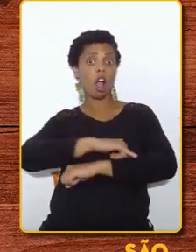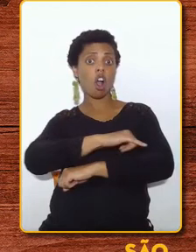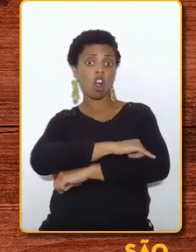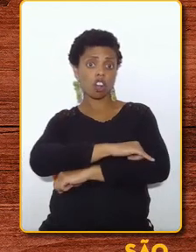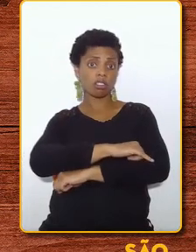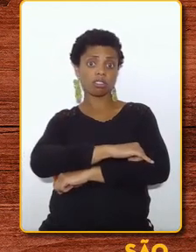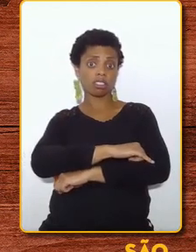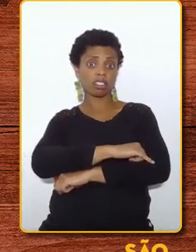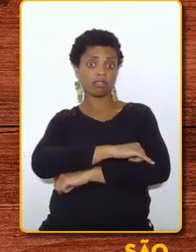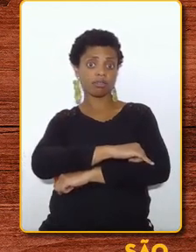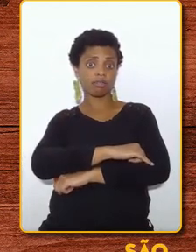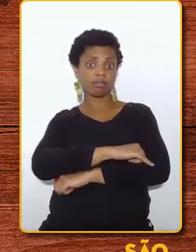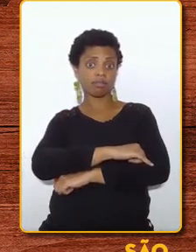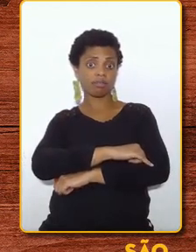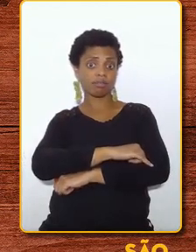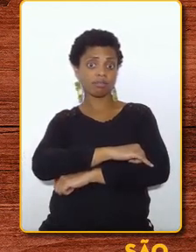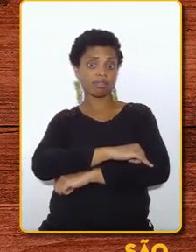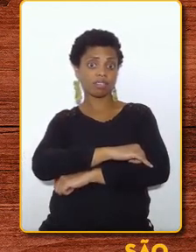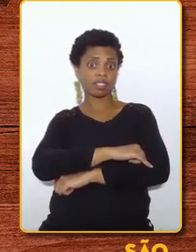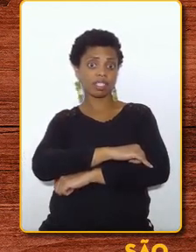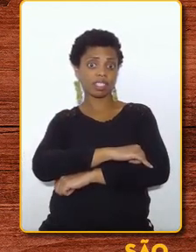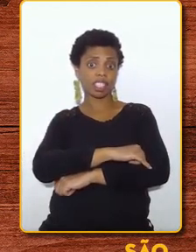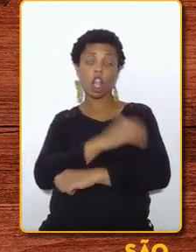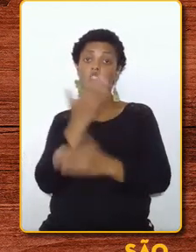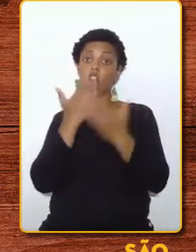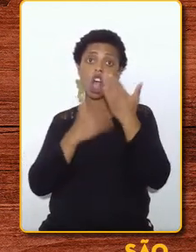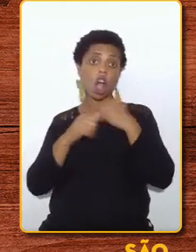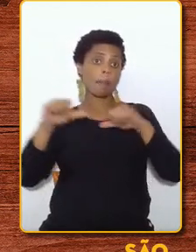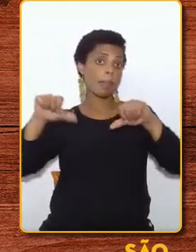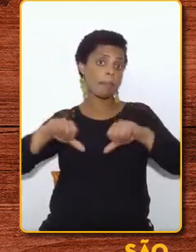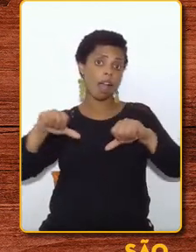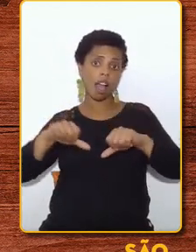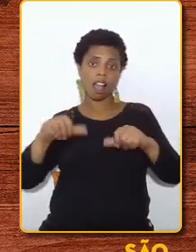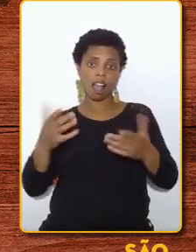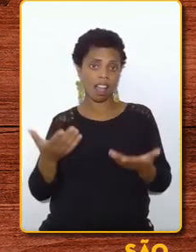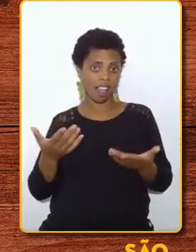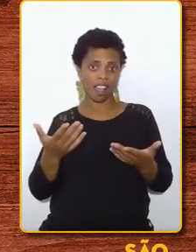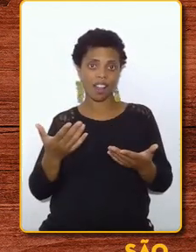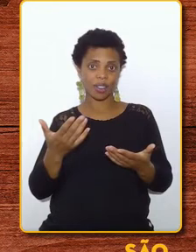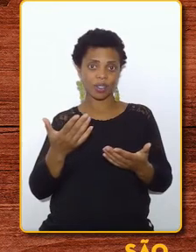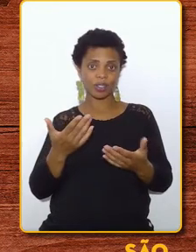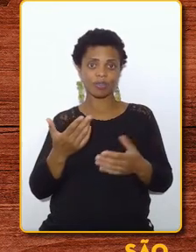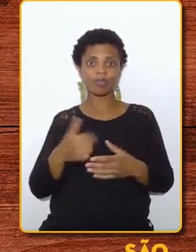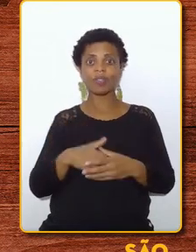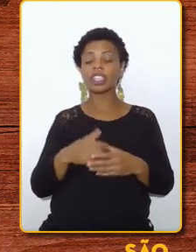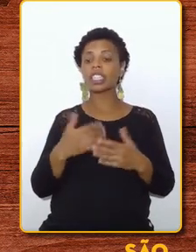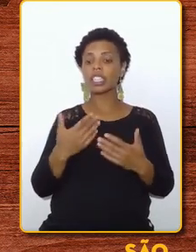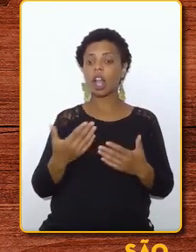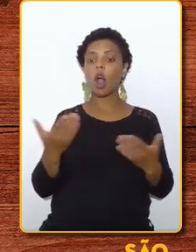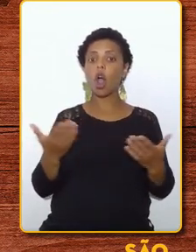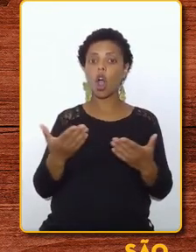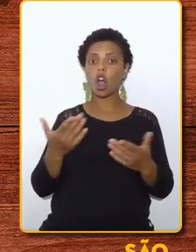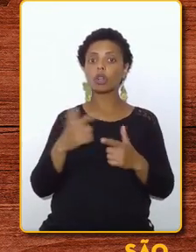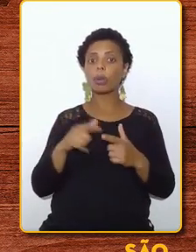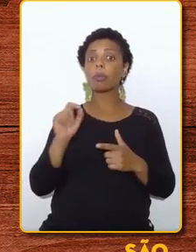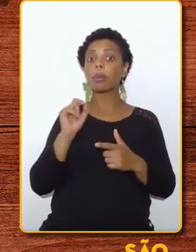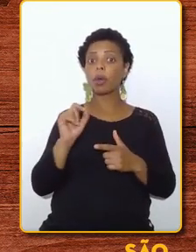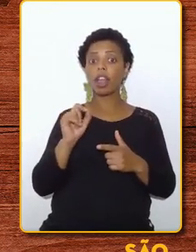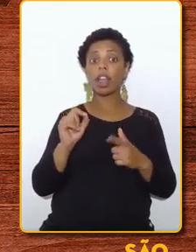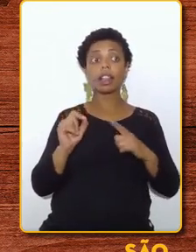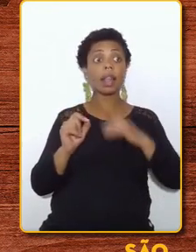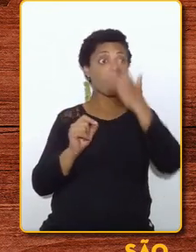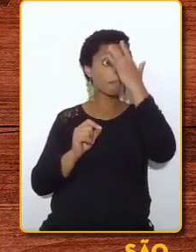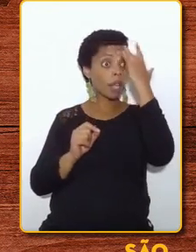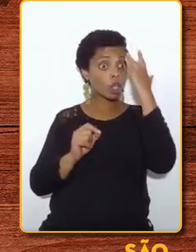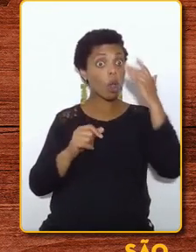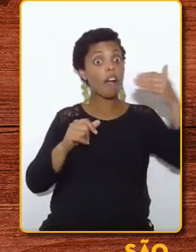E vive má nutrição, não vive a fome. O problema é que hoje você tem gente com fome e com